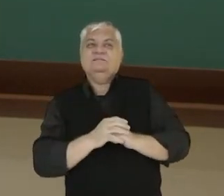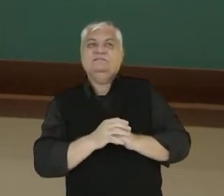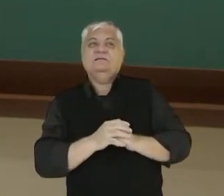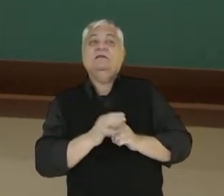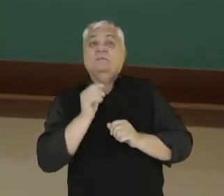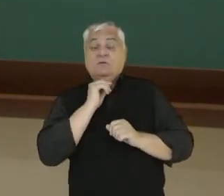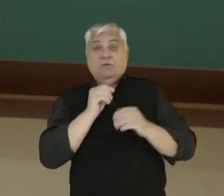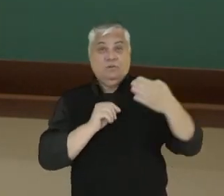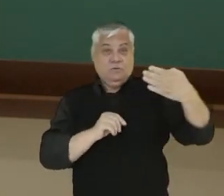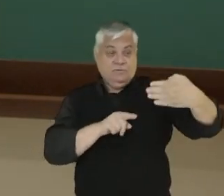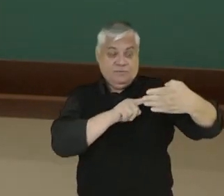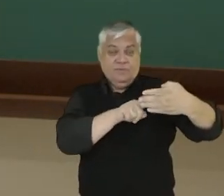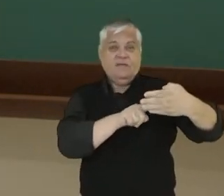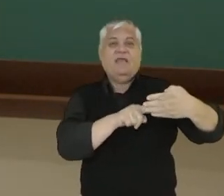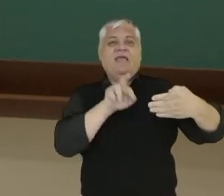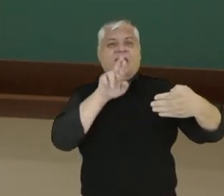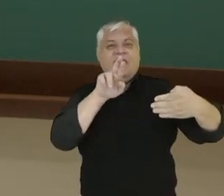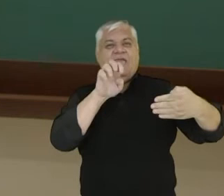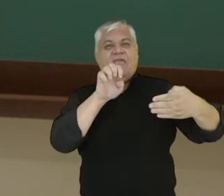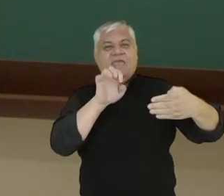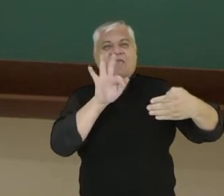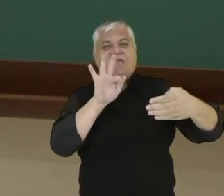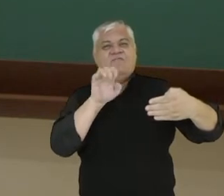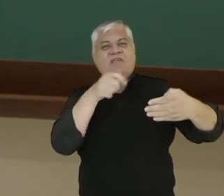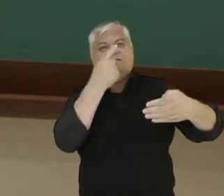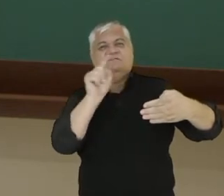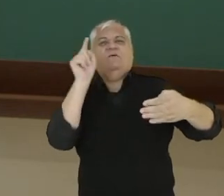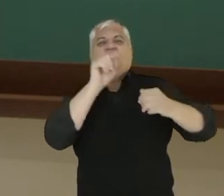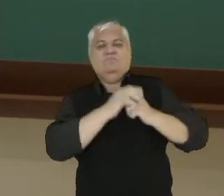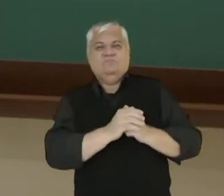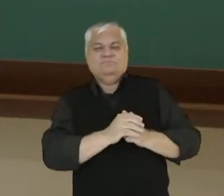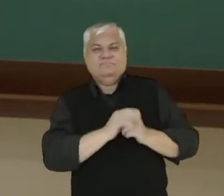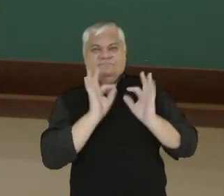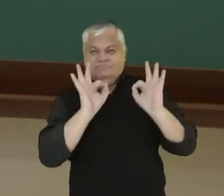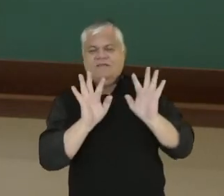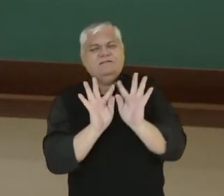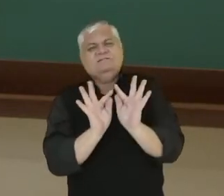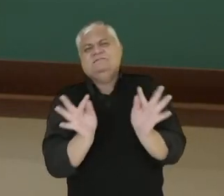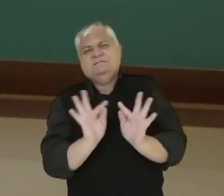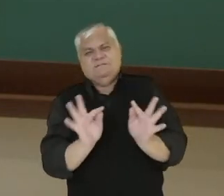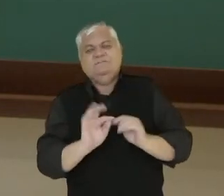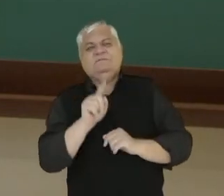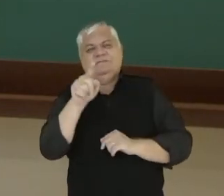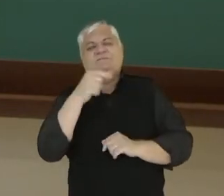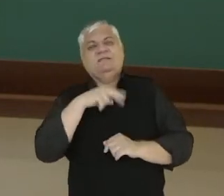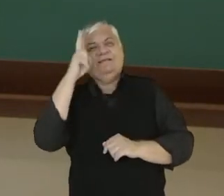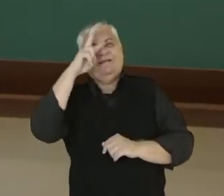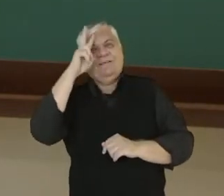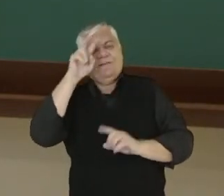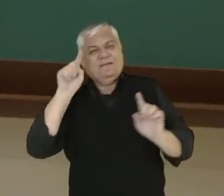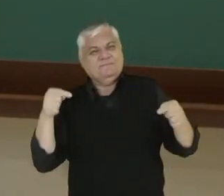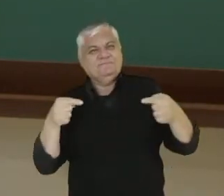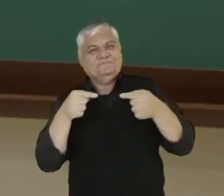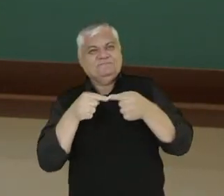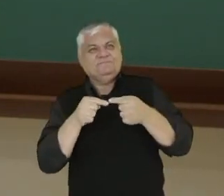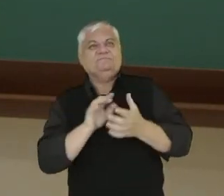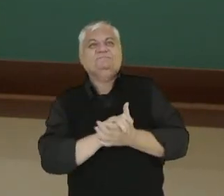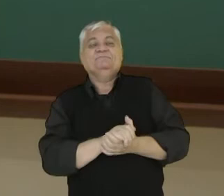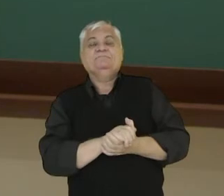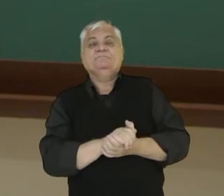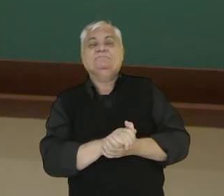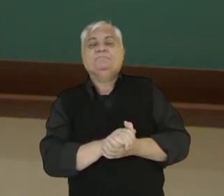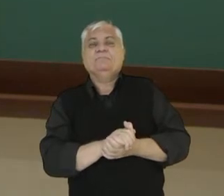E já no espelho é a reflexão. Bem simples, né? Uma atividade bem simples, só para você relacionar. E é claro, se